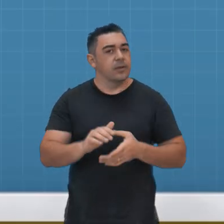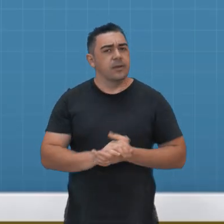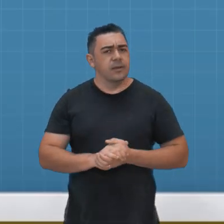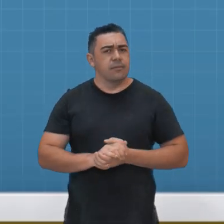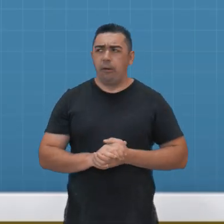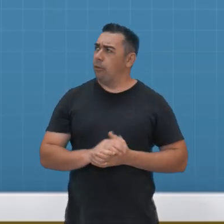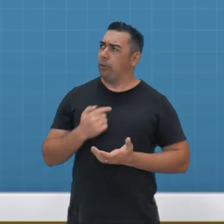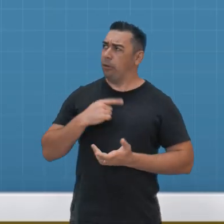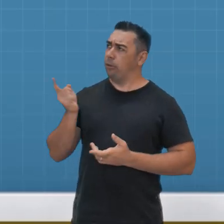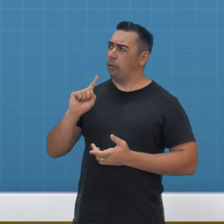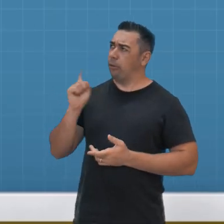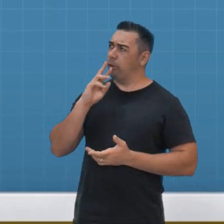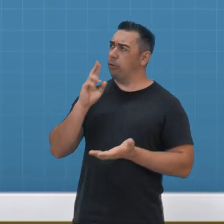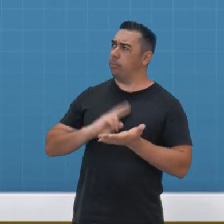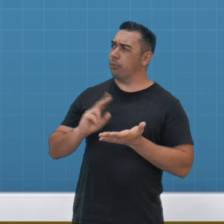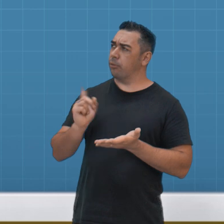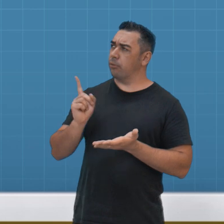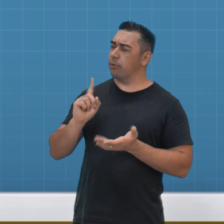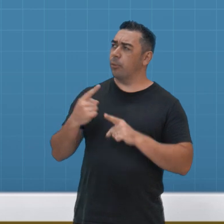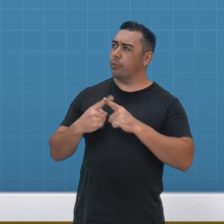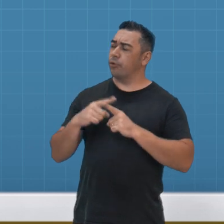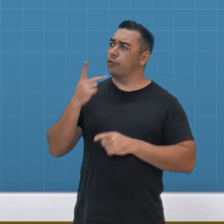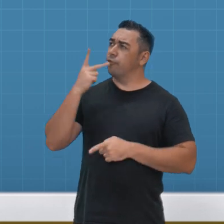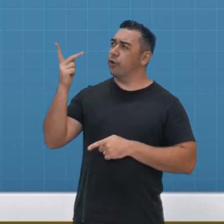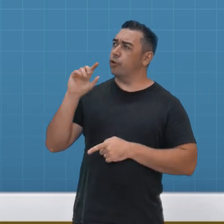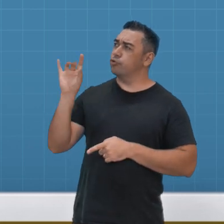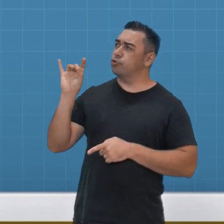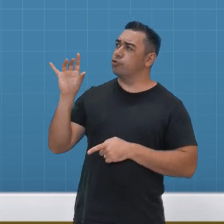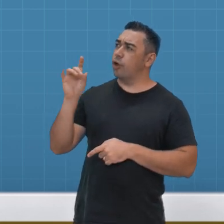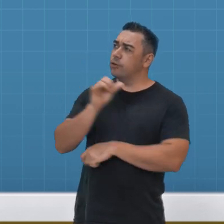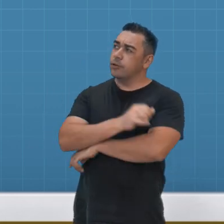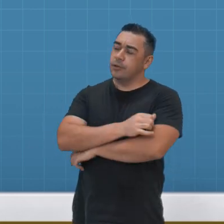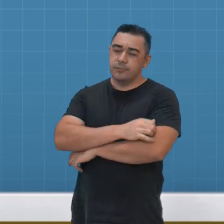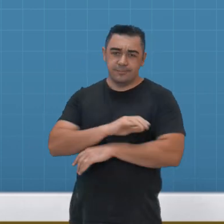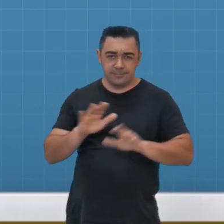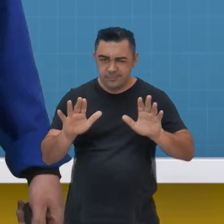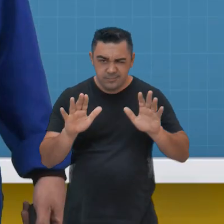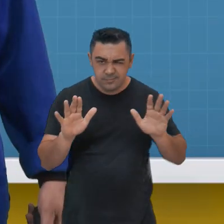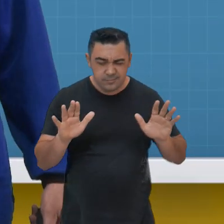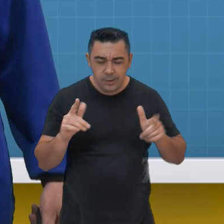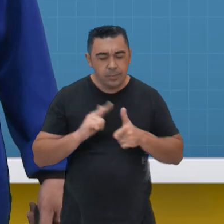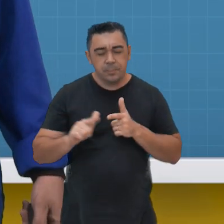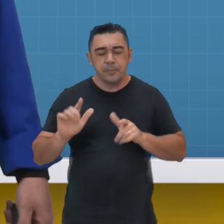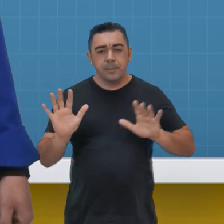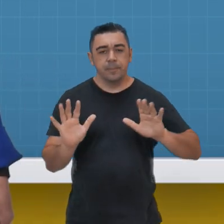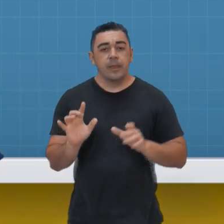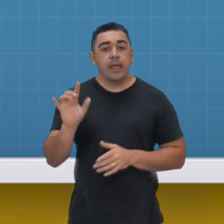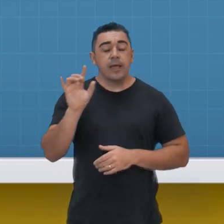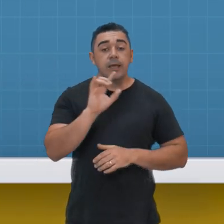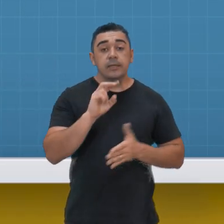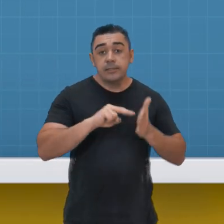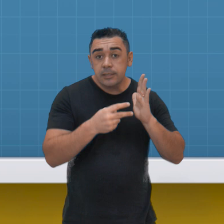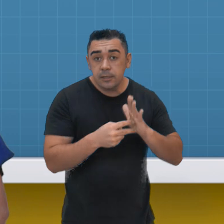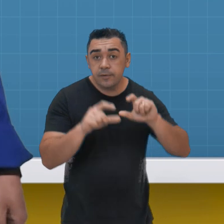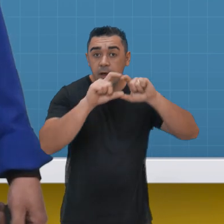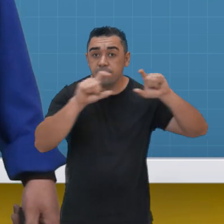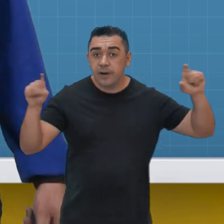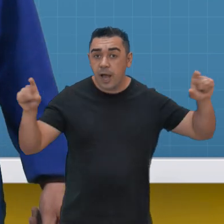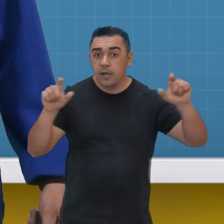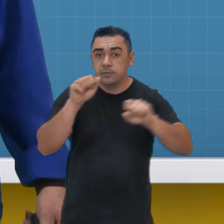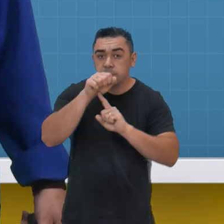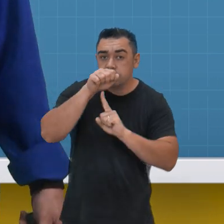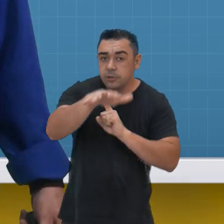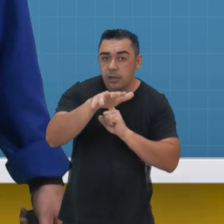podem dizer: não, professora, a gente não respondeu, porque você só falou para o 6º. Não, né? Bom, então o que significa cada macaco no seu